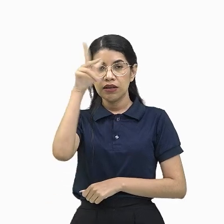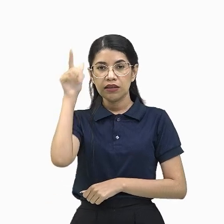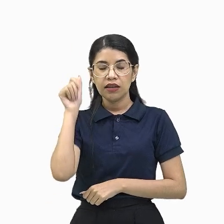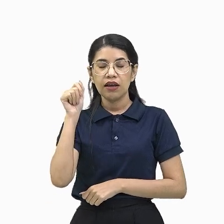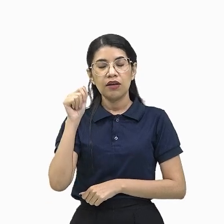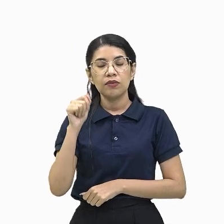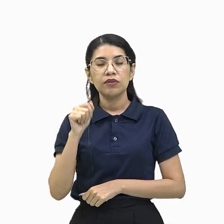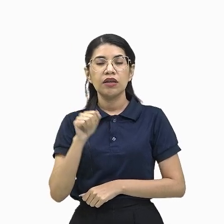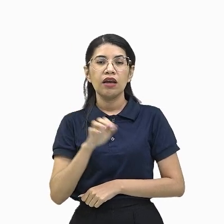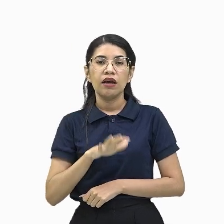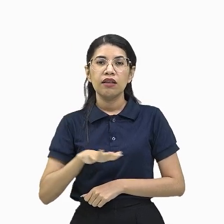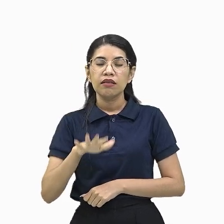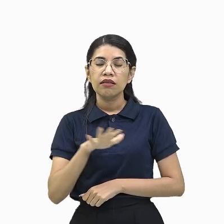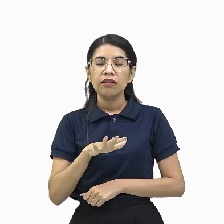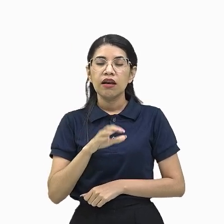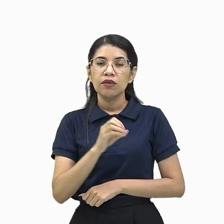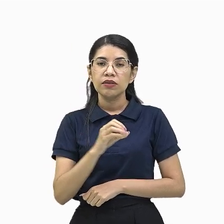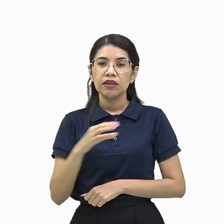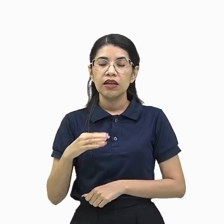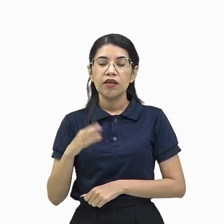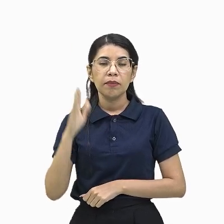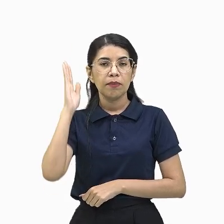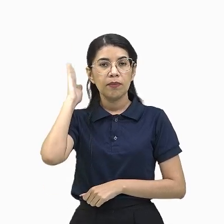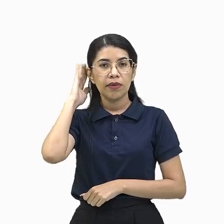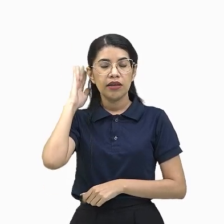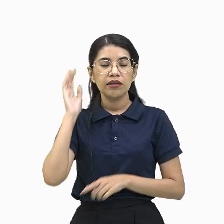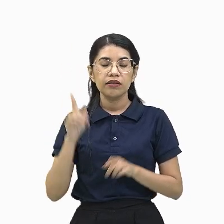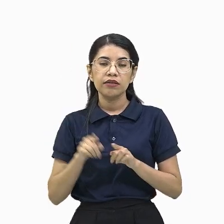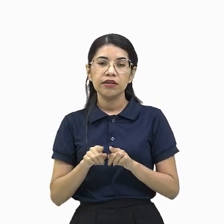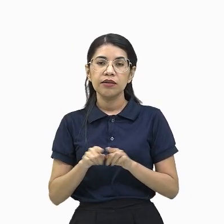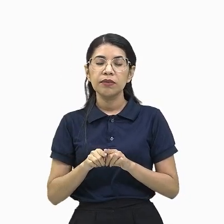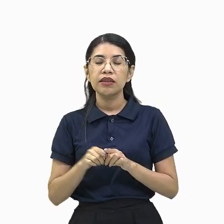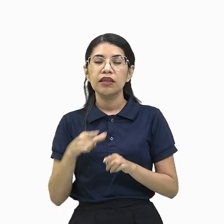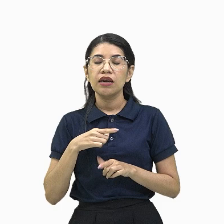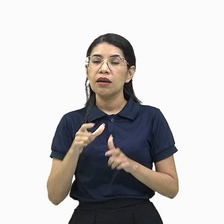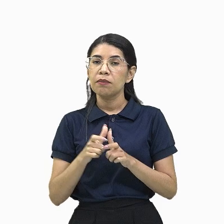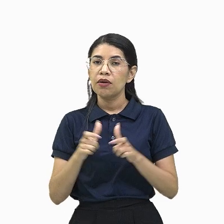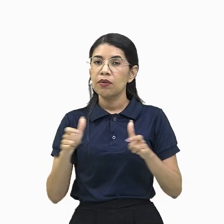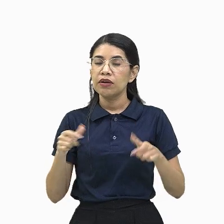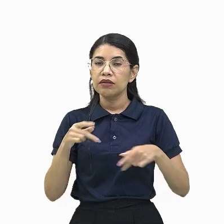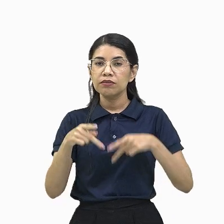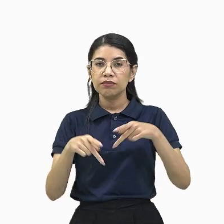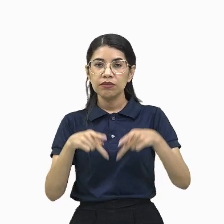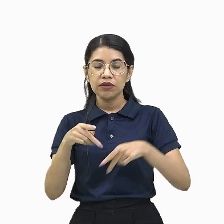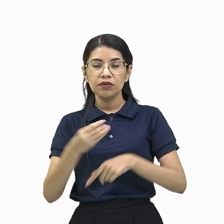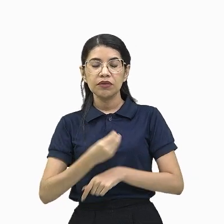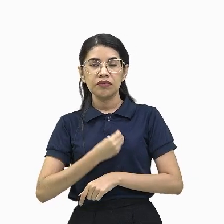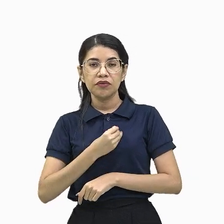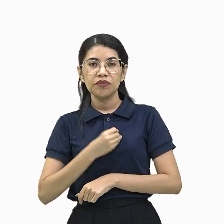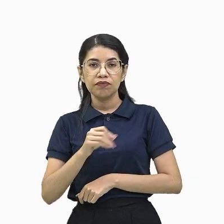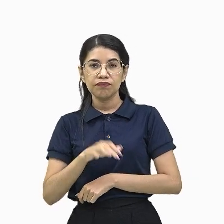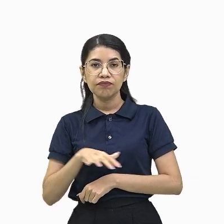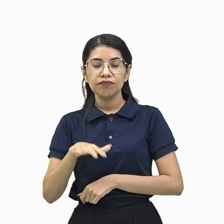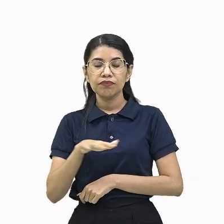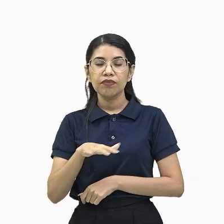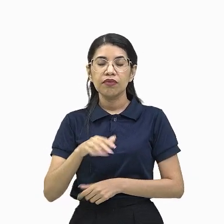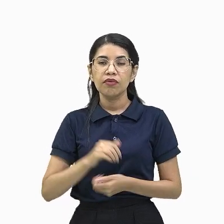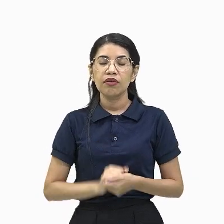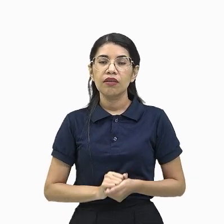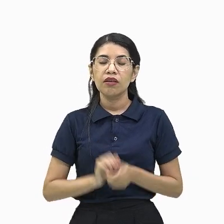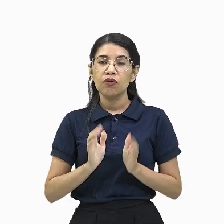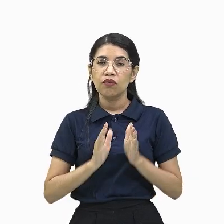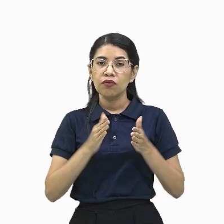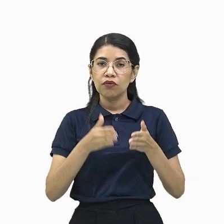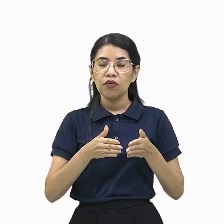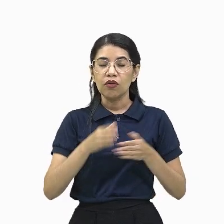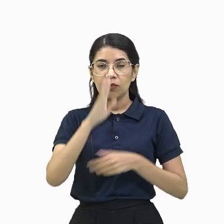né, na Amazônia Ocidental, e Belém, na Amazônia Central, concentra grande parte da população, né, como nós vimos lá no início, né, essa concentração em Manaus